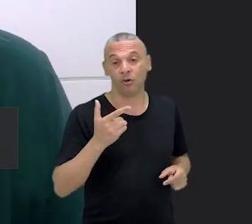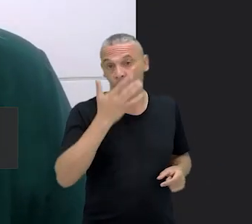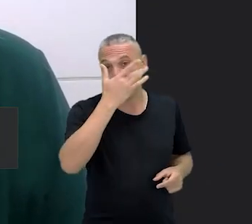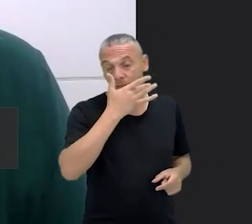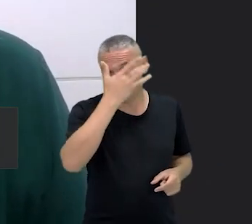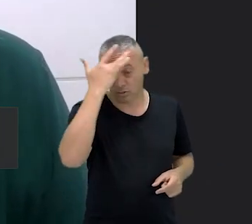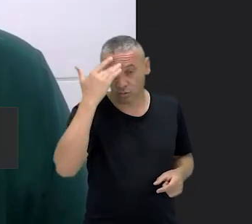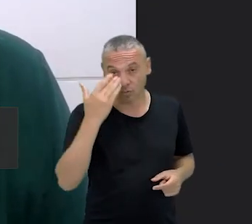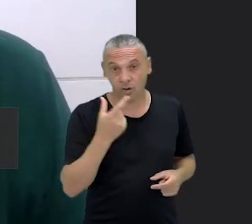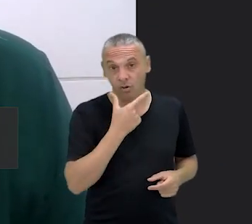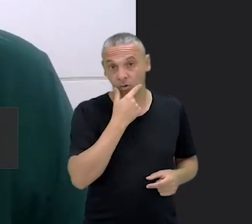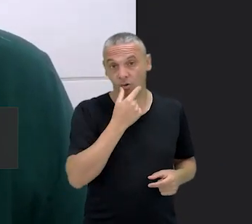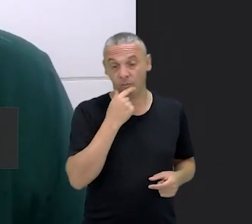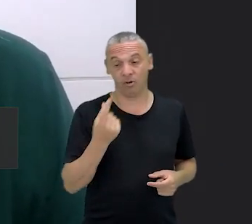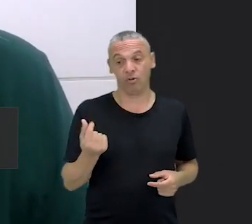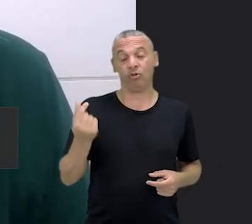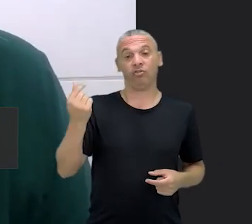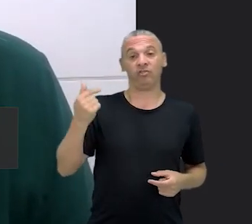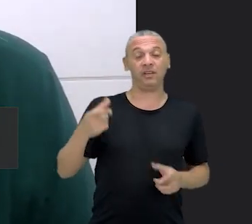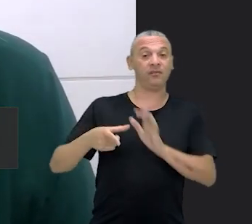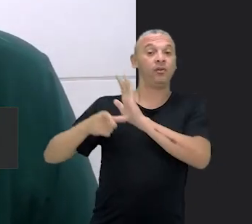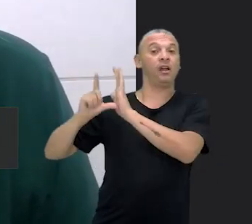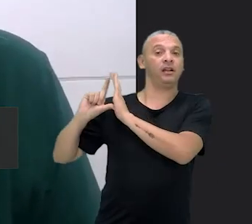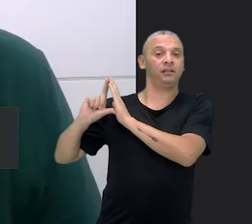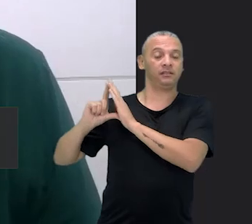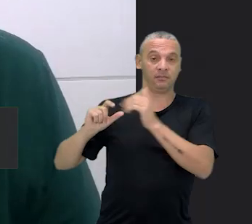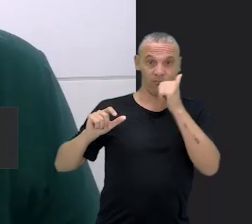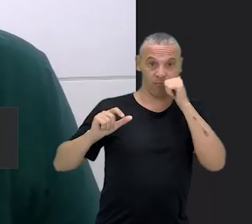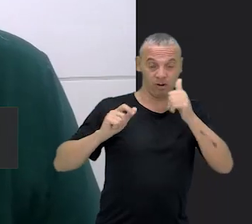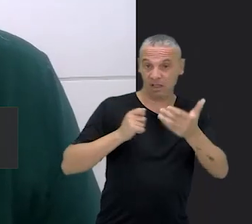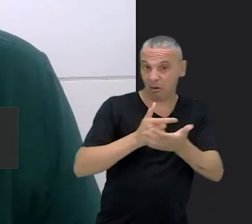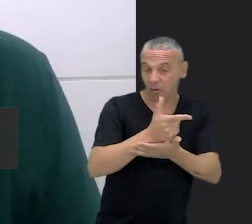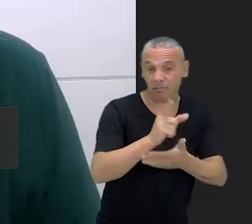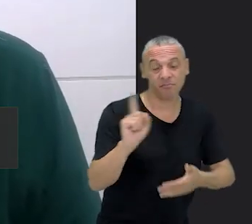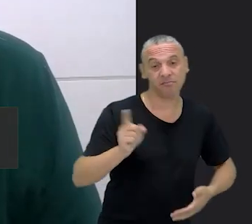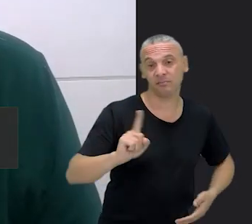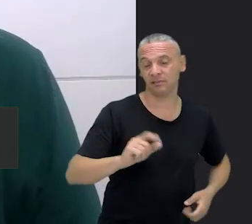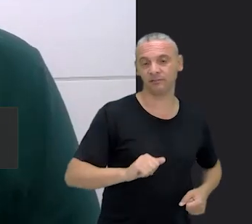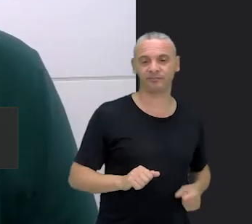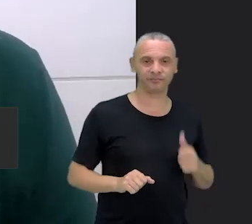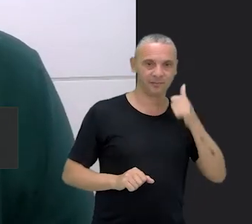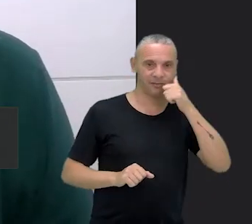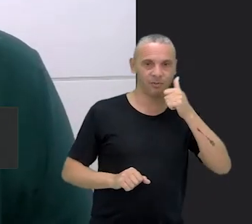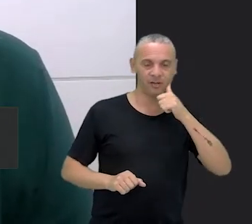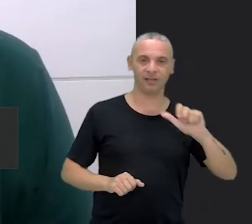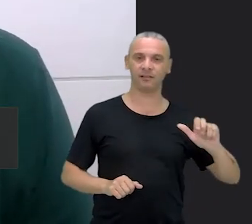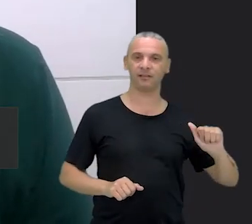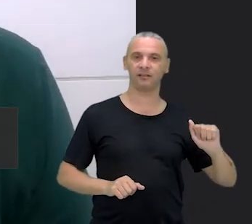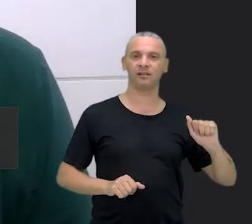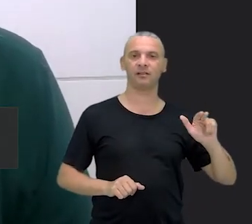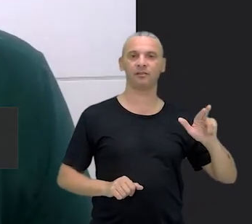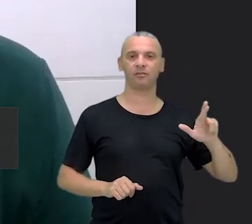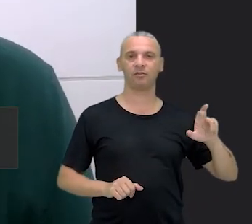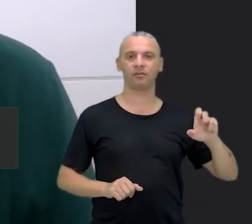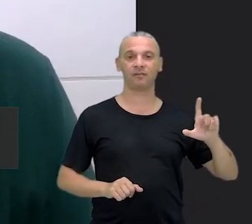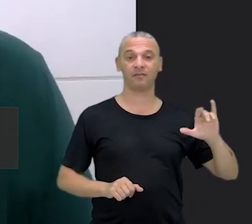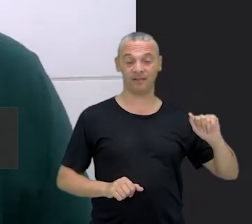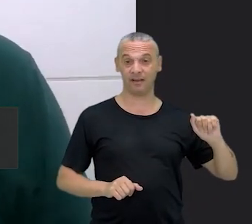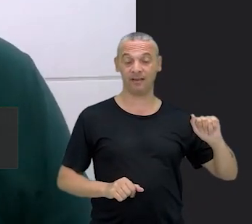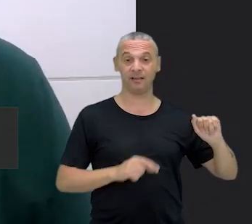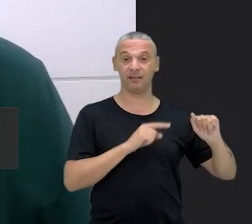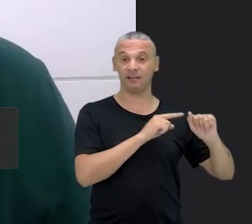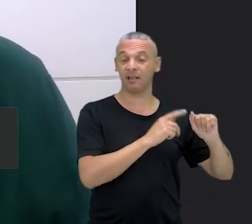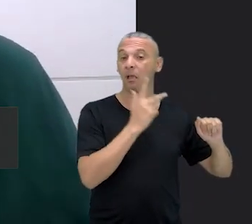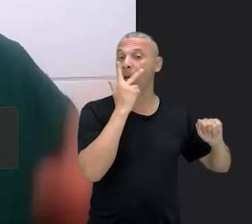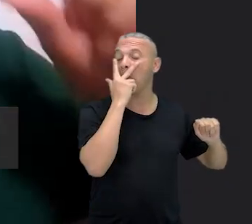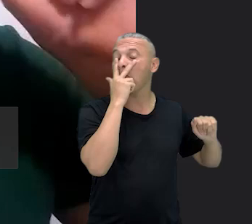né? E não eram as mulheres que compravam. Então, a Aurélia, no livro dele, foi uma aberração,